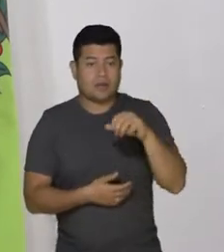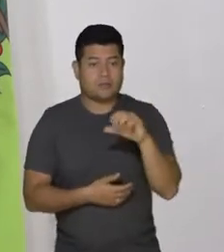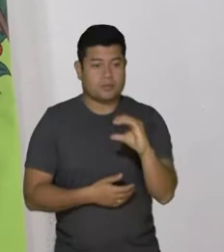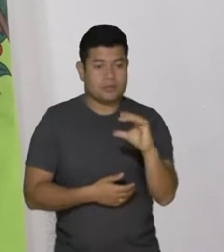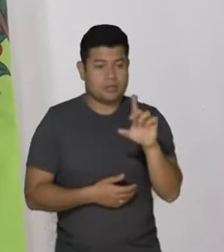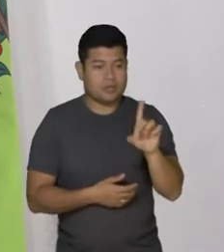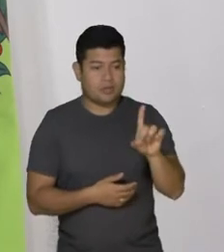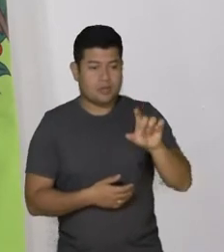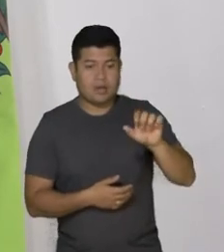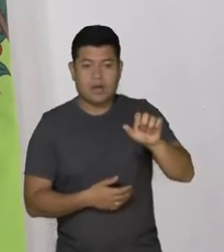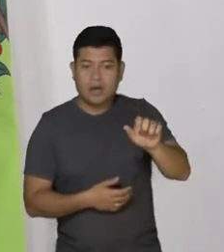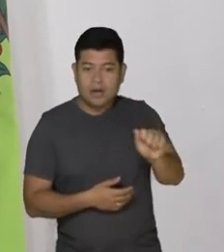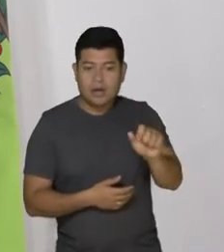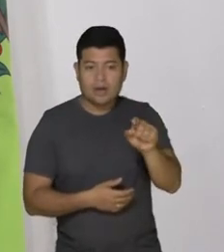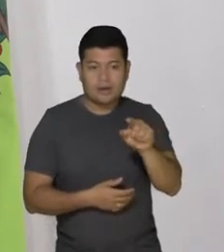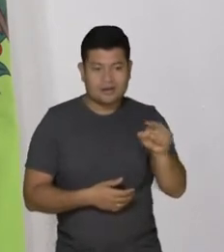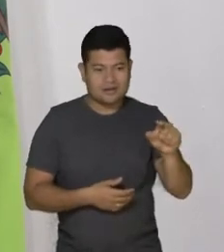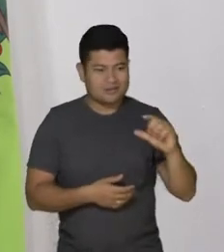enfim